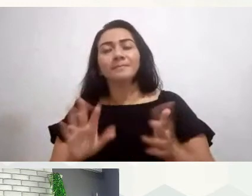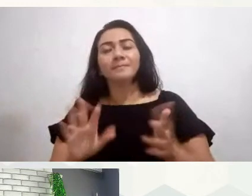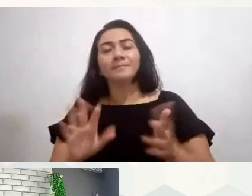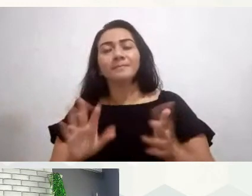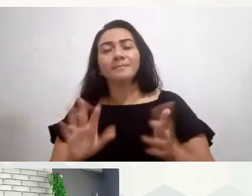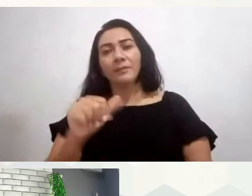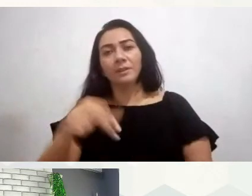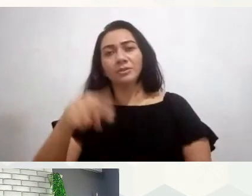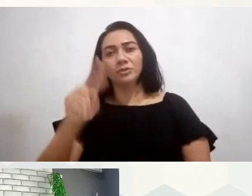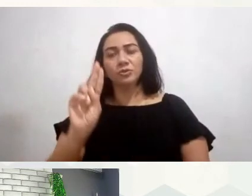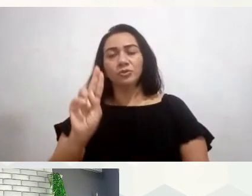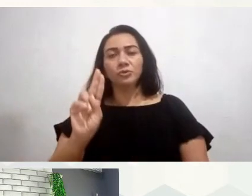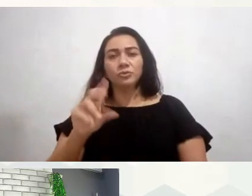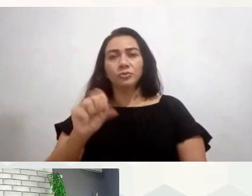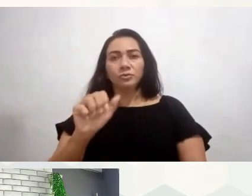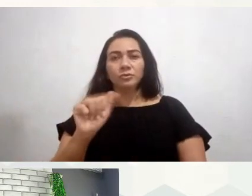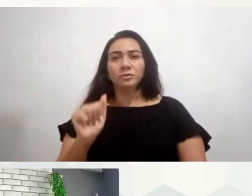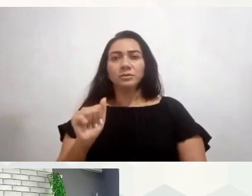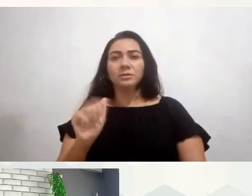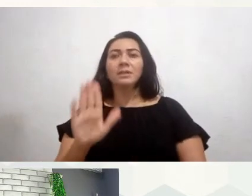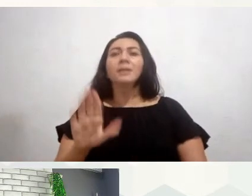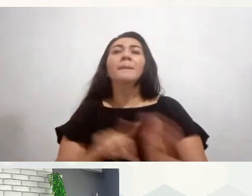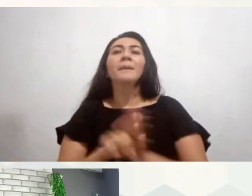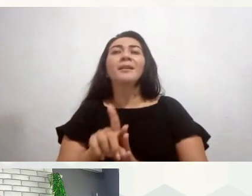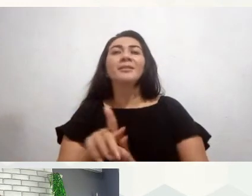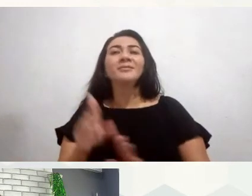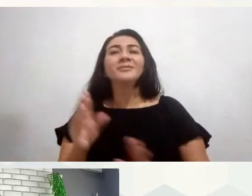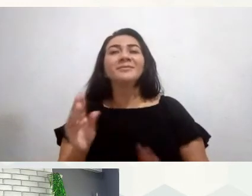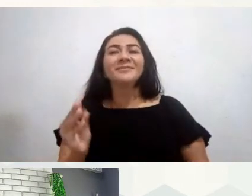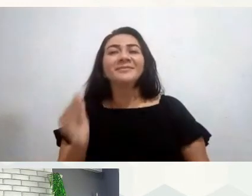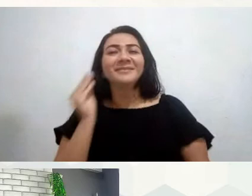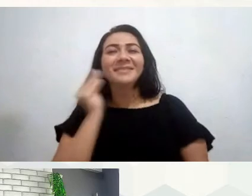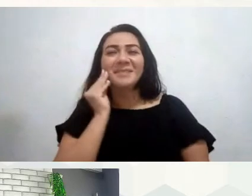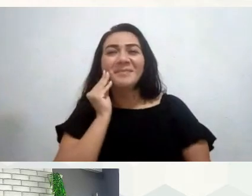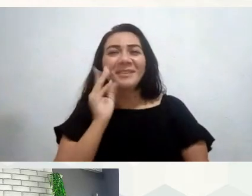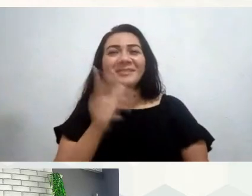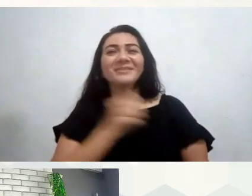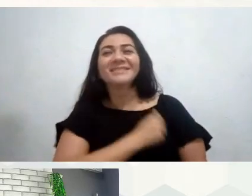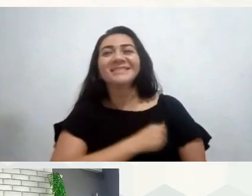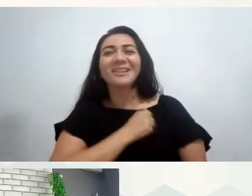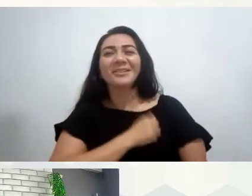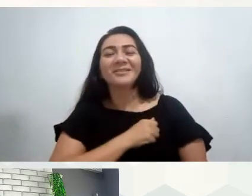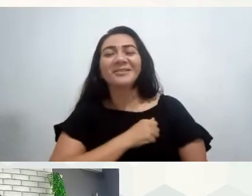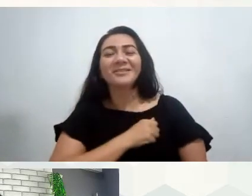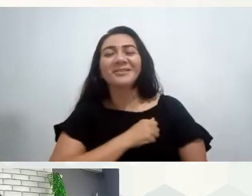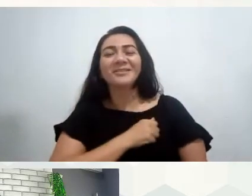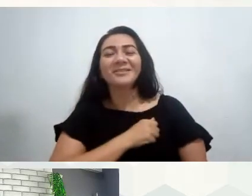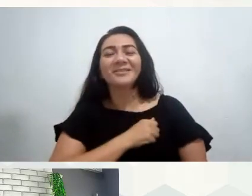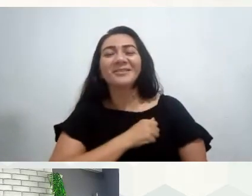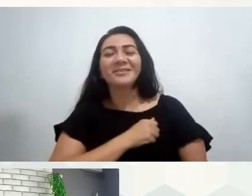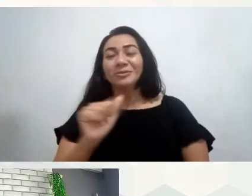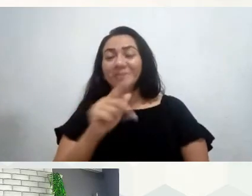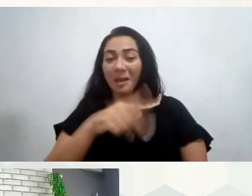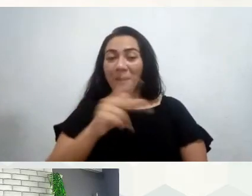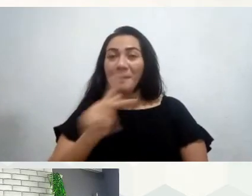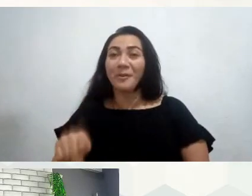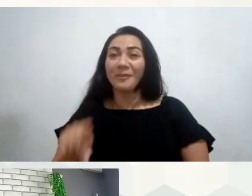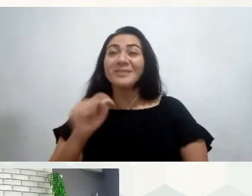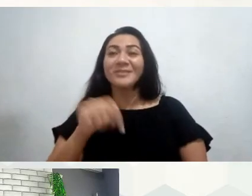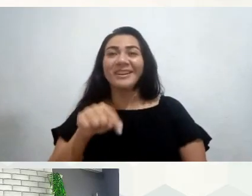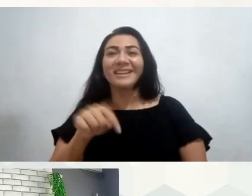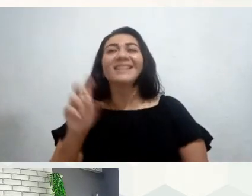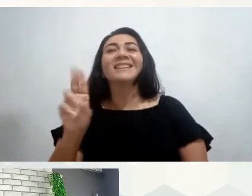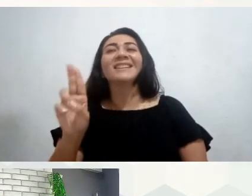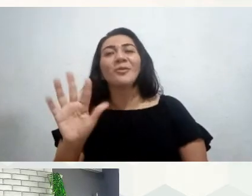beijo, hein, Vanusa, estou com saudade de ti. Vanusa é professora nossa aqui, tá, gente? Mediante sua experiência